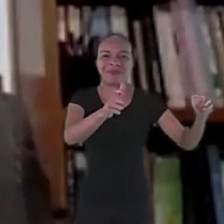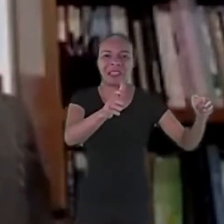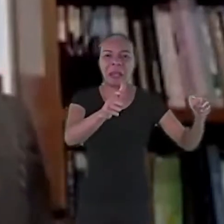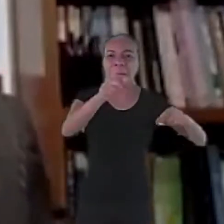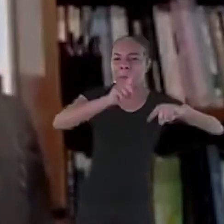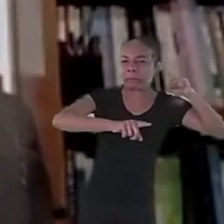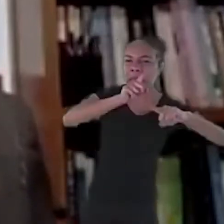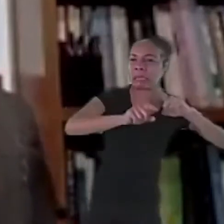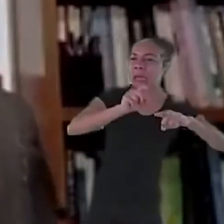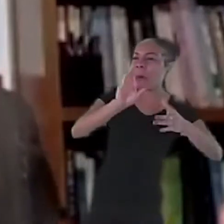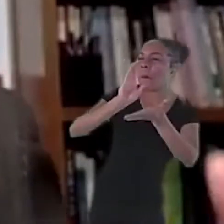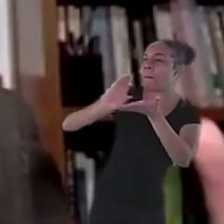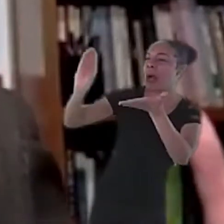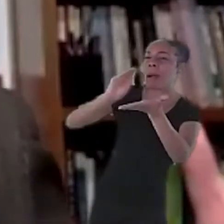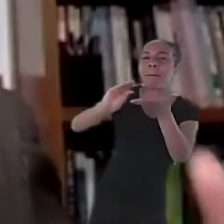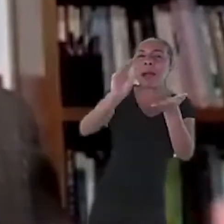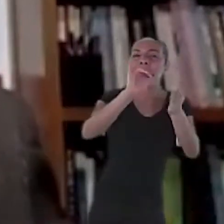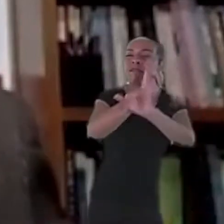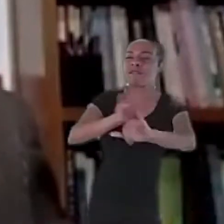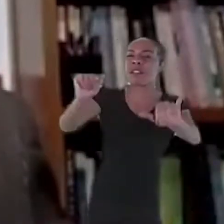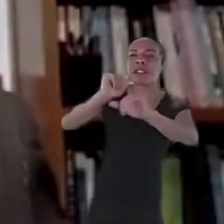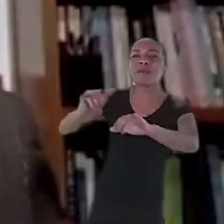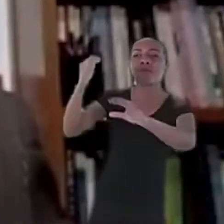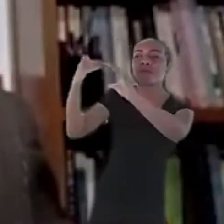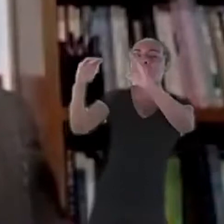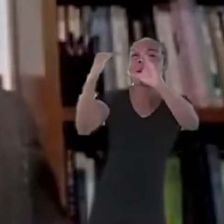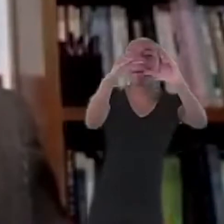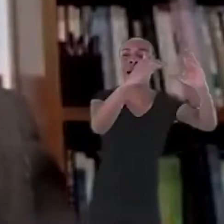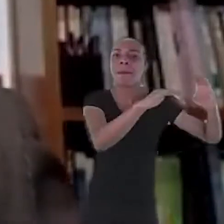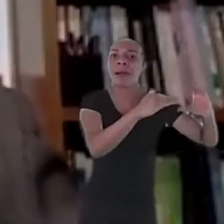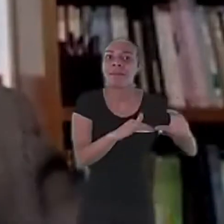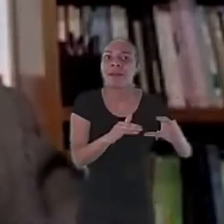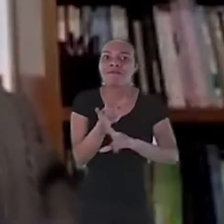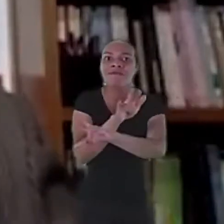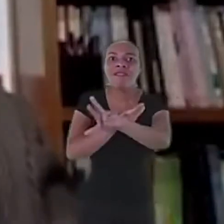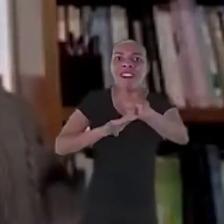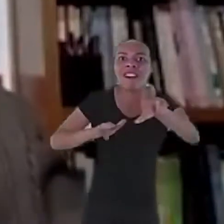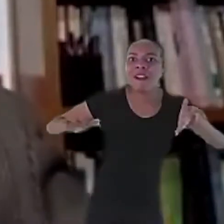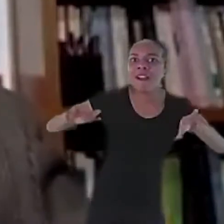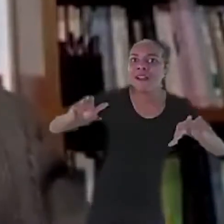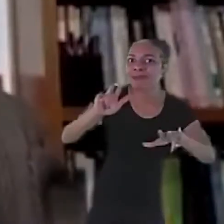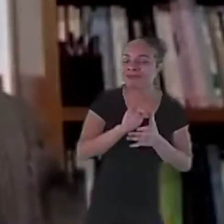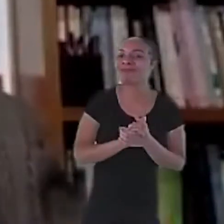prestem atenção, em 40 anos, ela